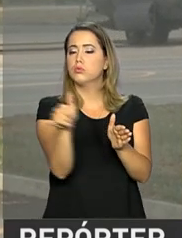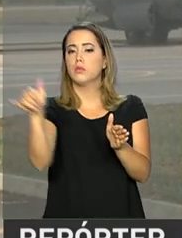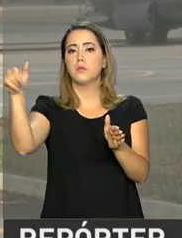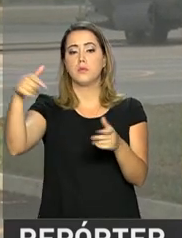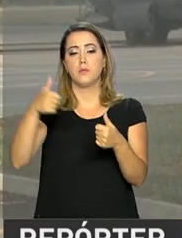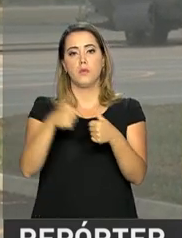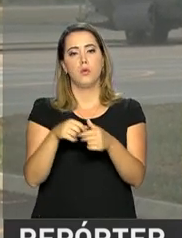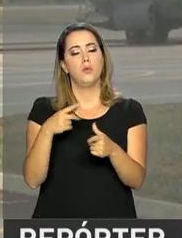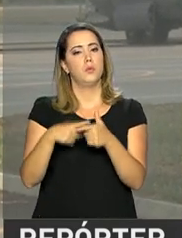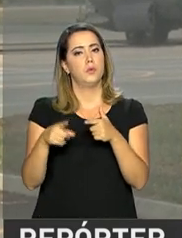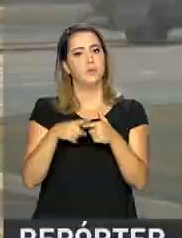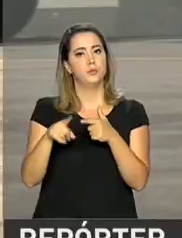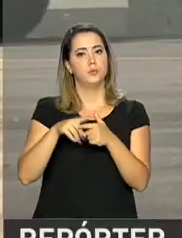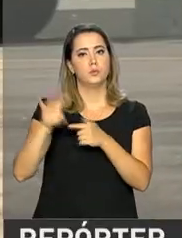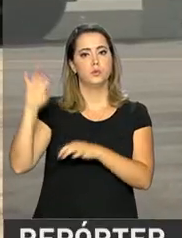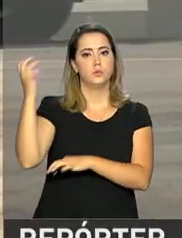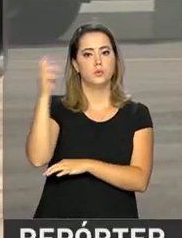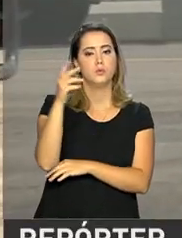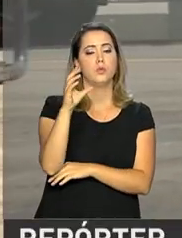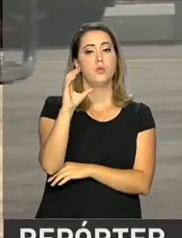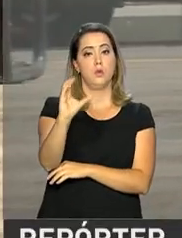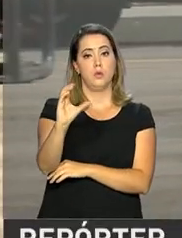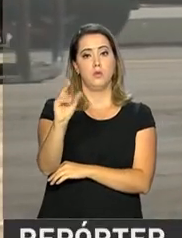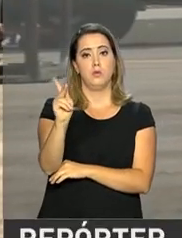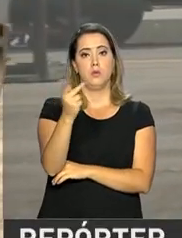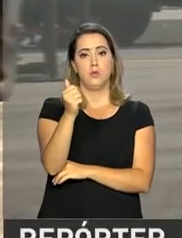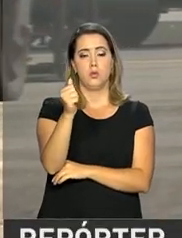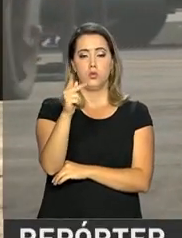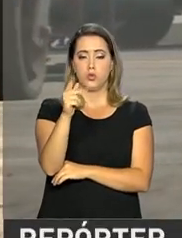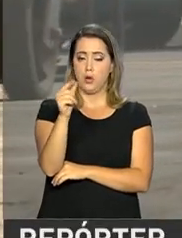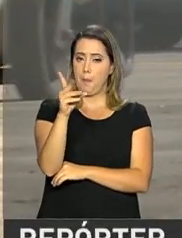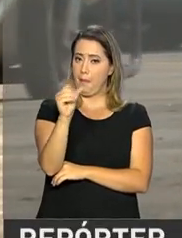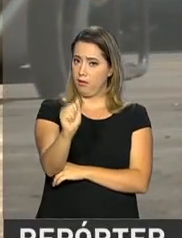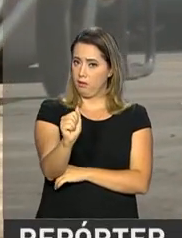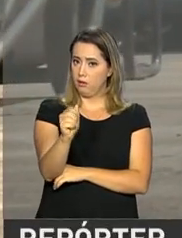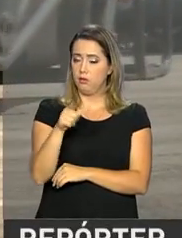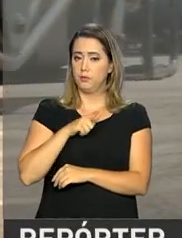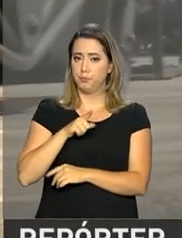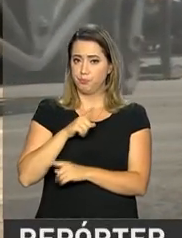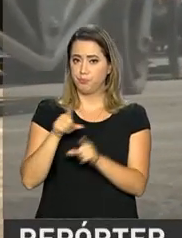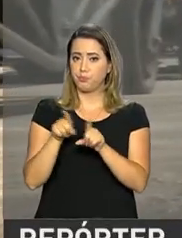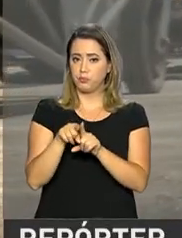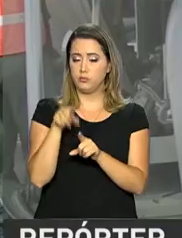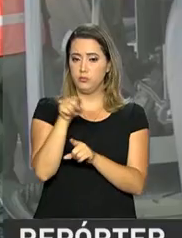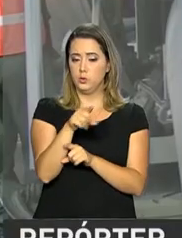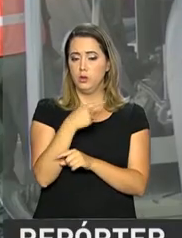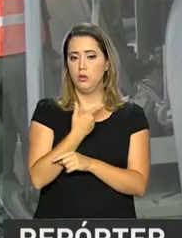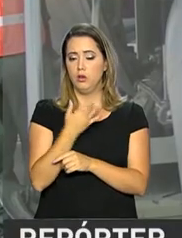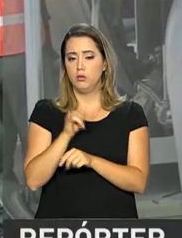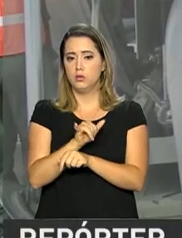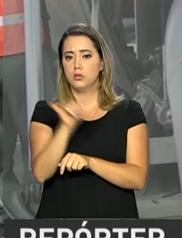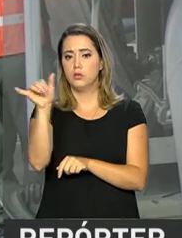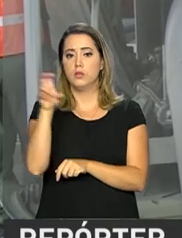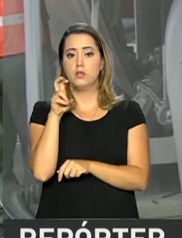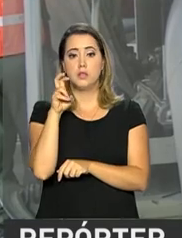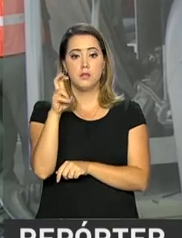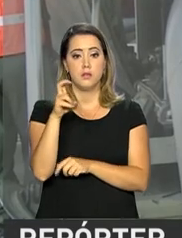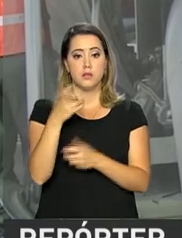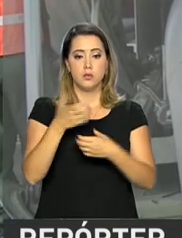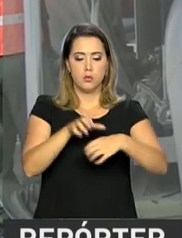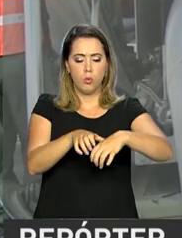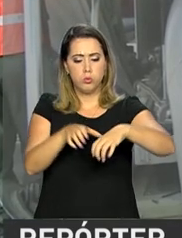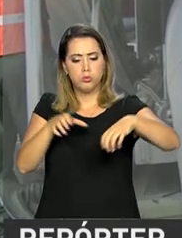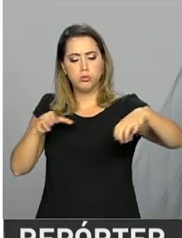Nacional da Chapada dos Veadeiros. A aeronave Hércules C-130 conta com um sistema que possui 5 tanques com capacidade